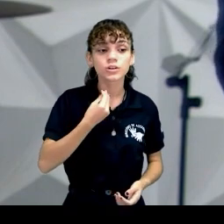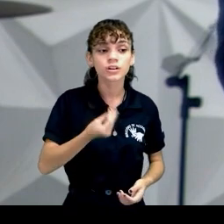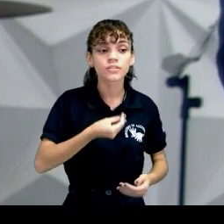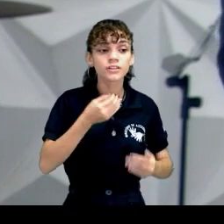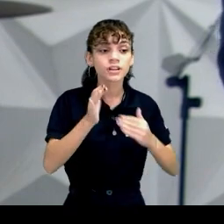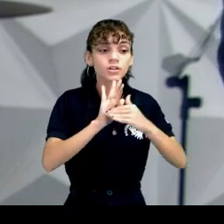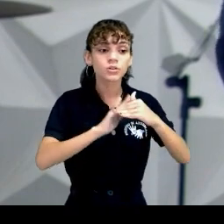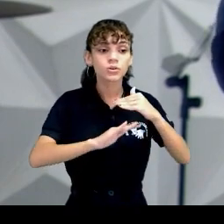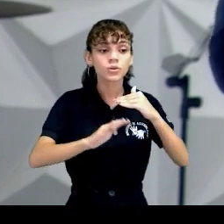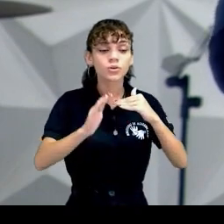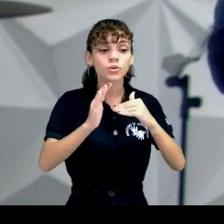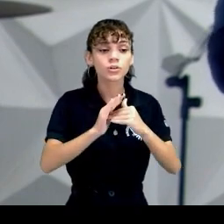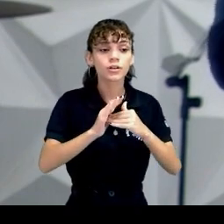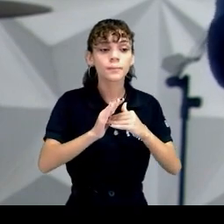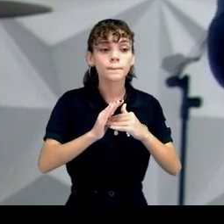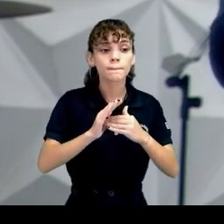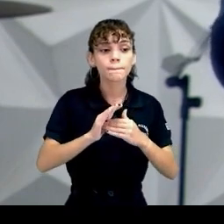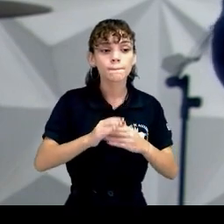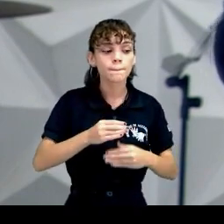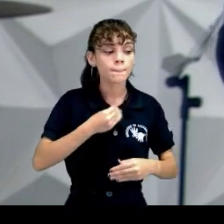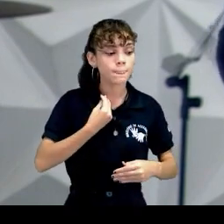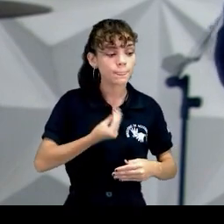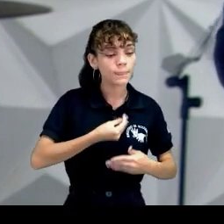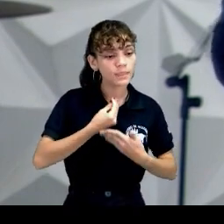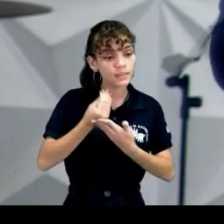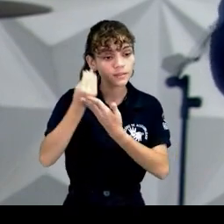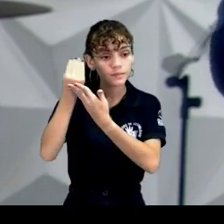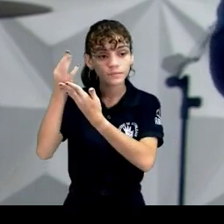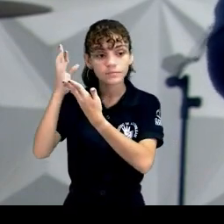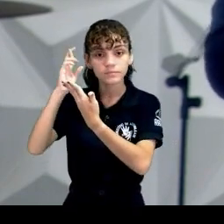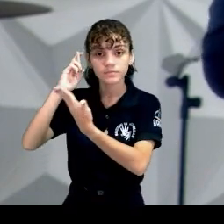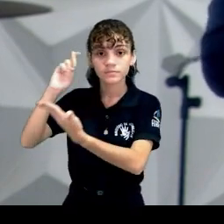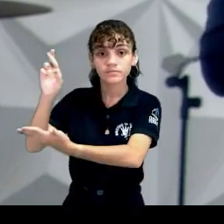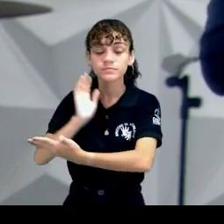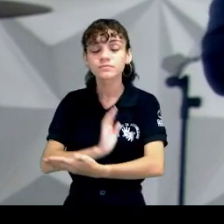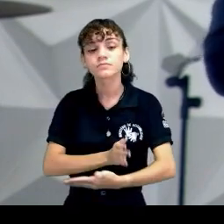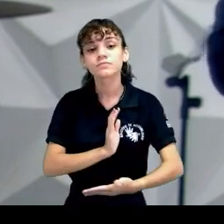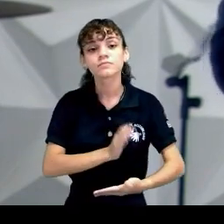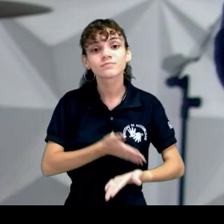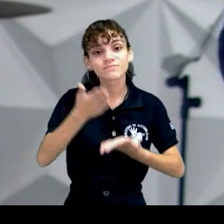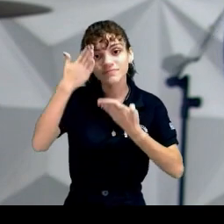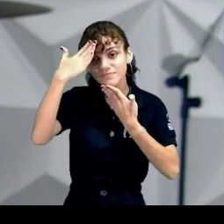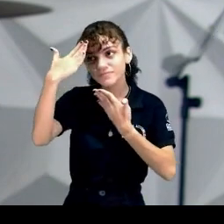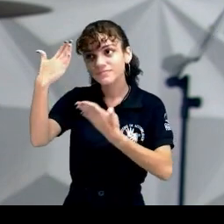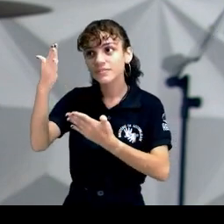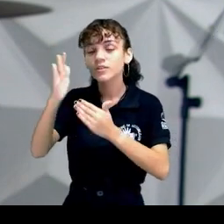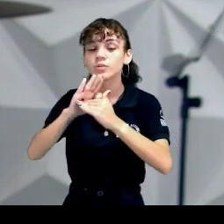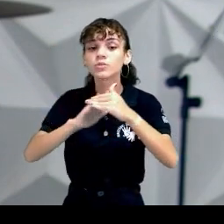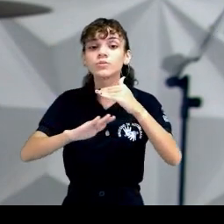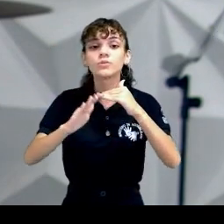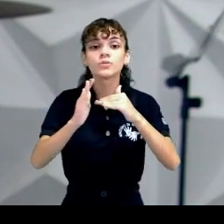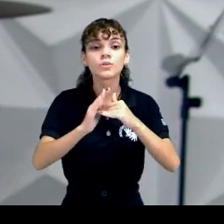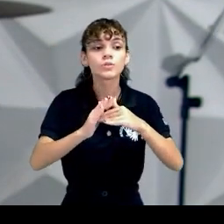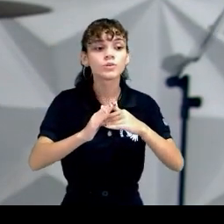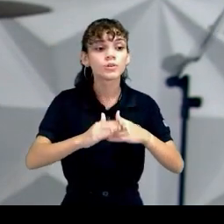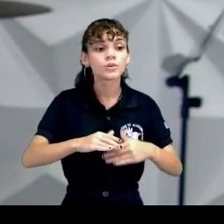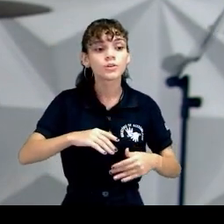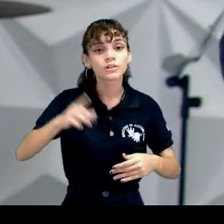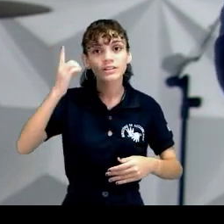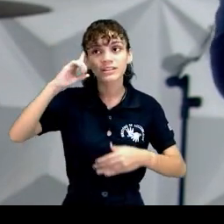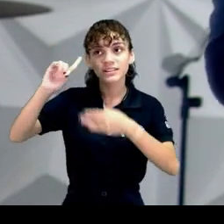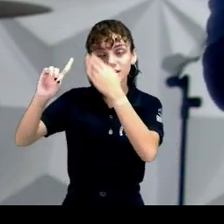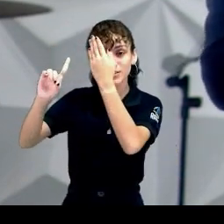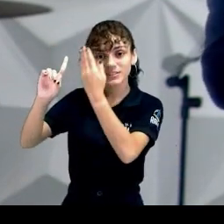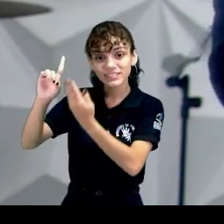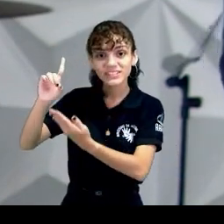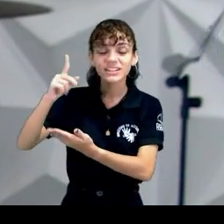tudo aquilo que Ele é, por aquilo que Ele tem feito e por aquilo que pela fé nós sabemos que Ele irá fazer. Não